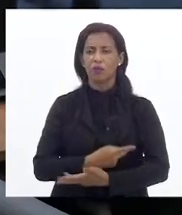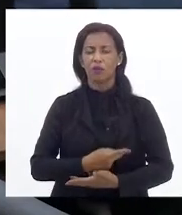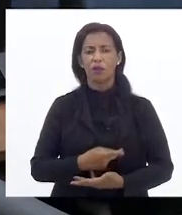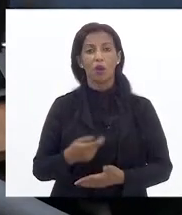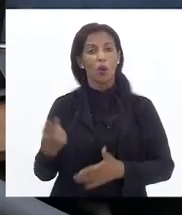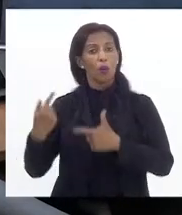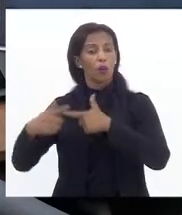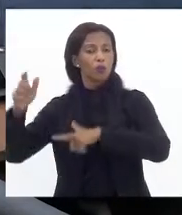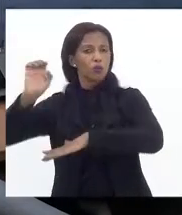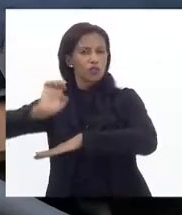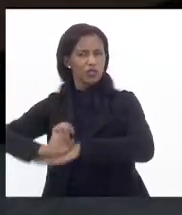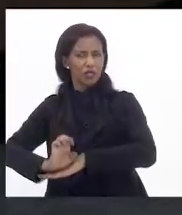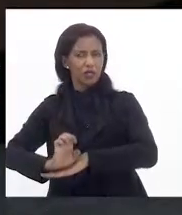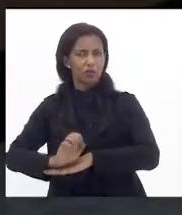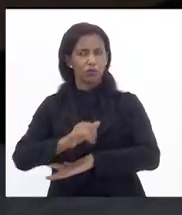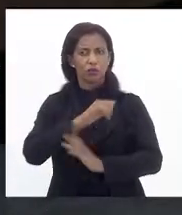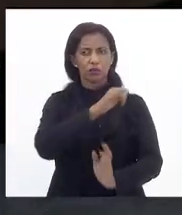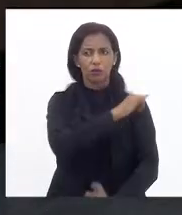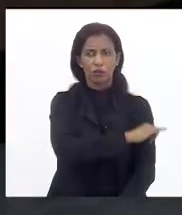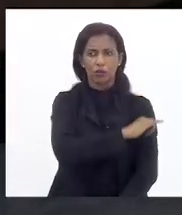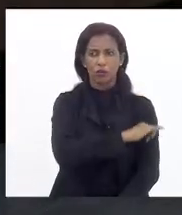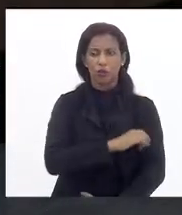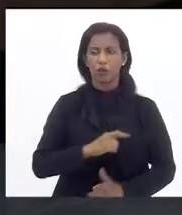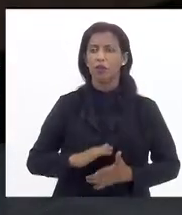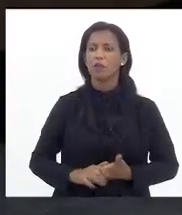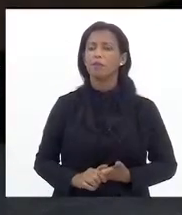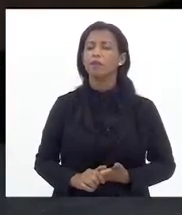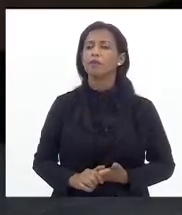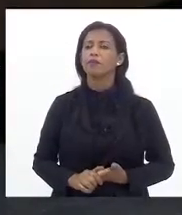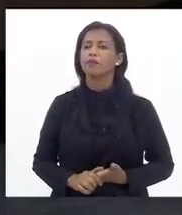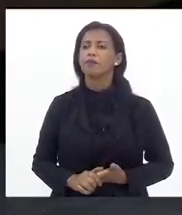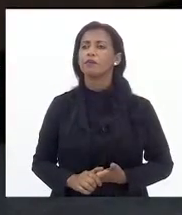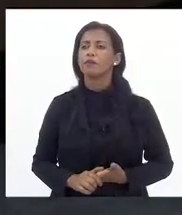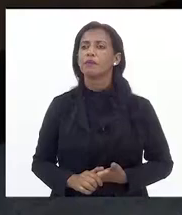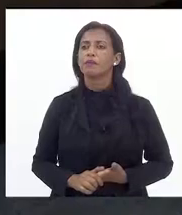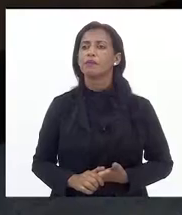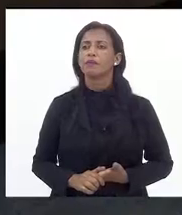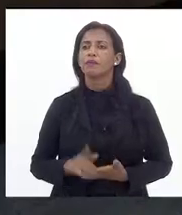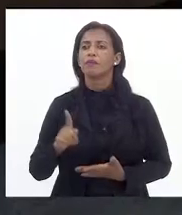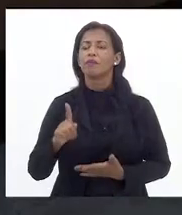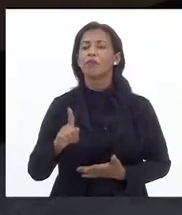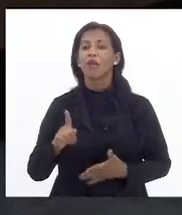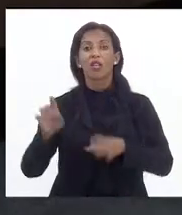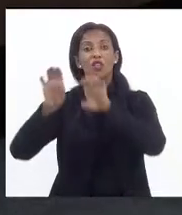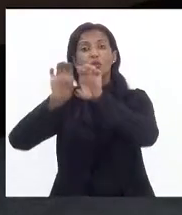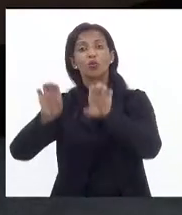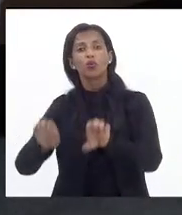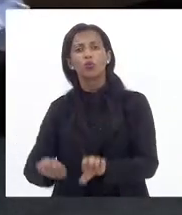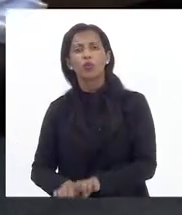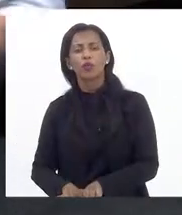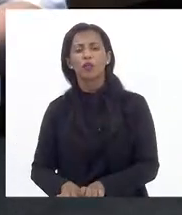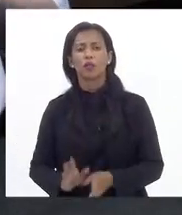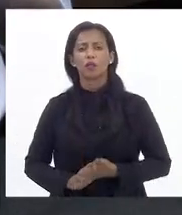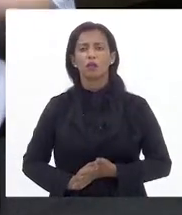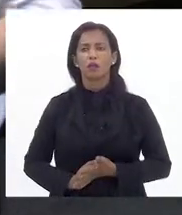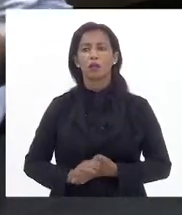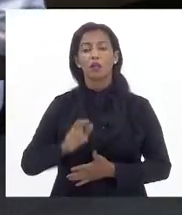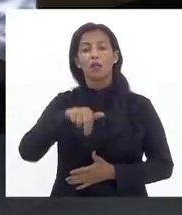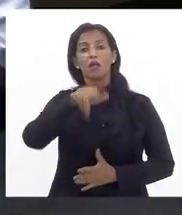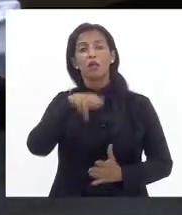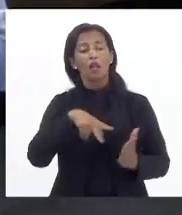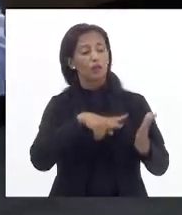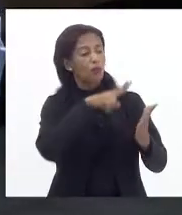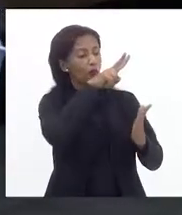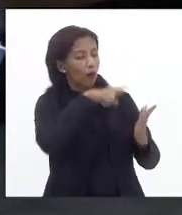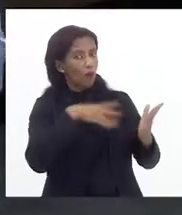problema do Estado do Rio de Janeiro o programa do Estado do Rio de Janeiro é estrutural quem for